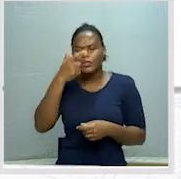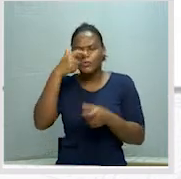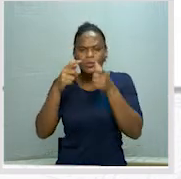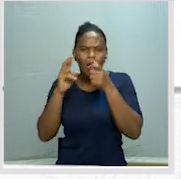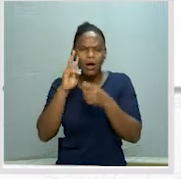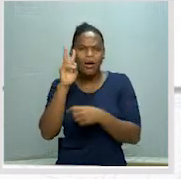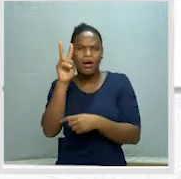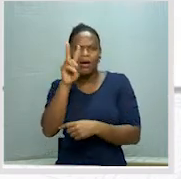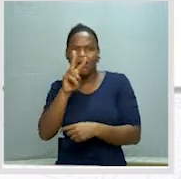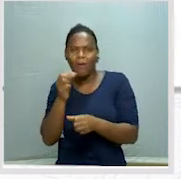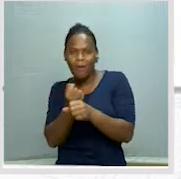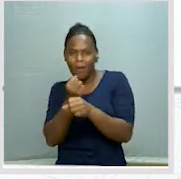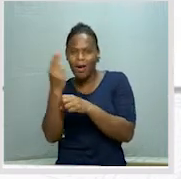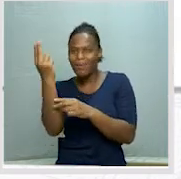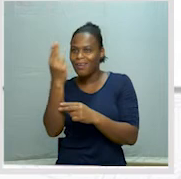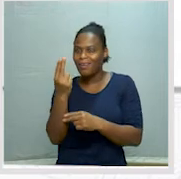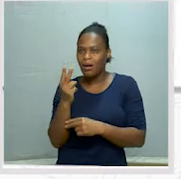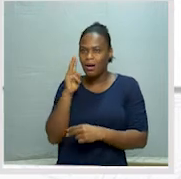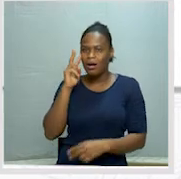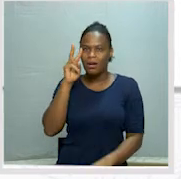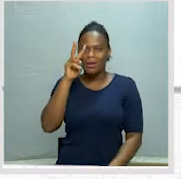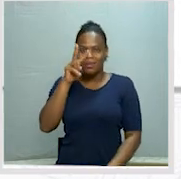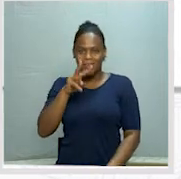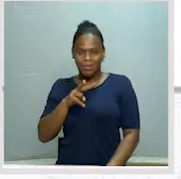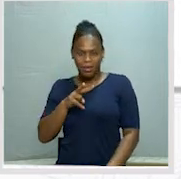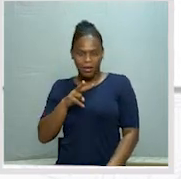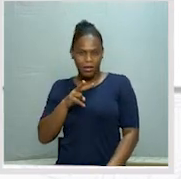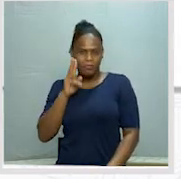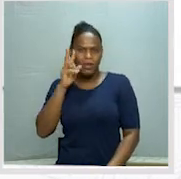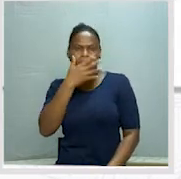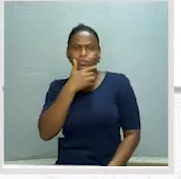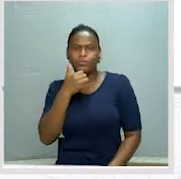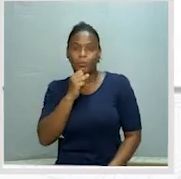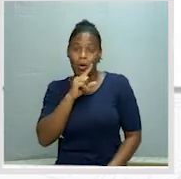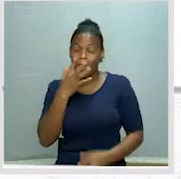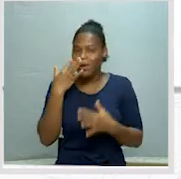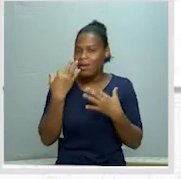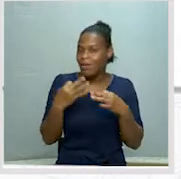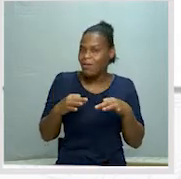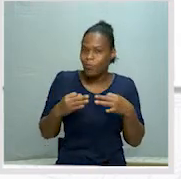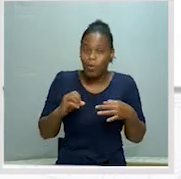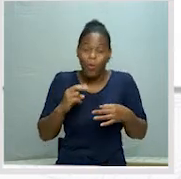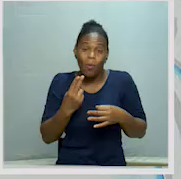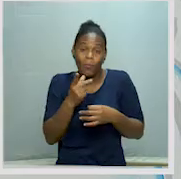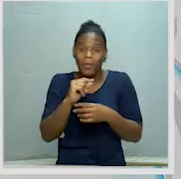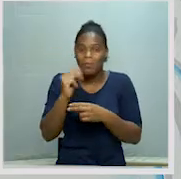arte, de fruir, ou seja, de gozar a beleza, que pode ser natural e